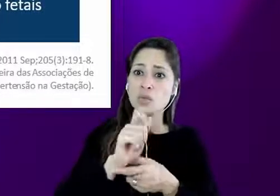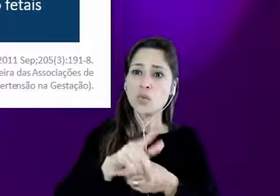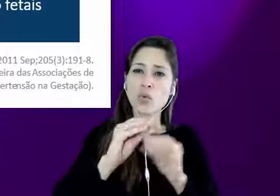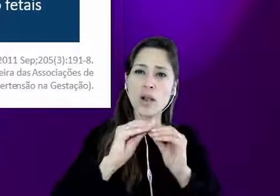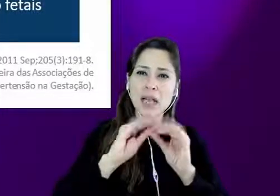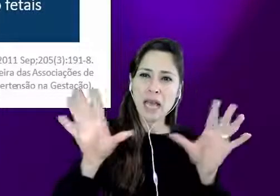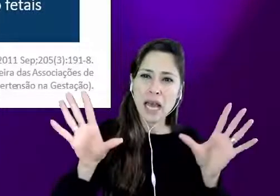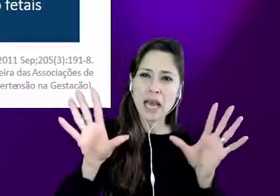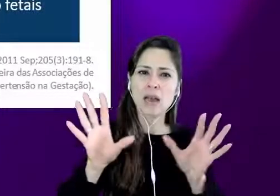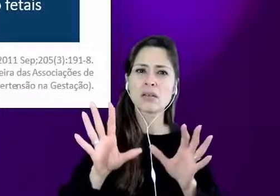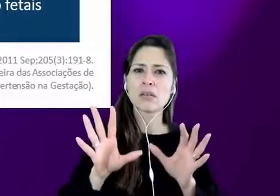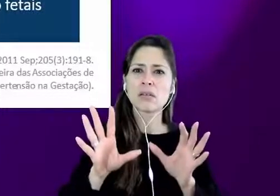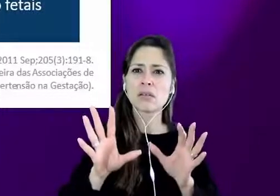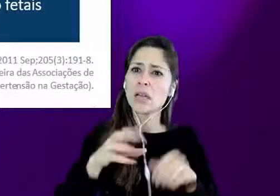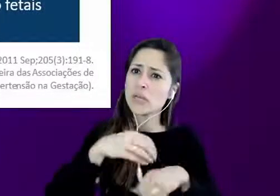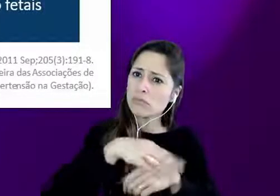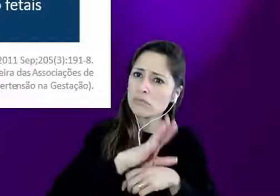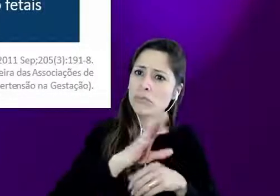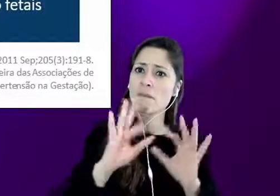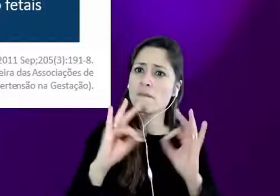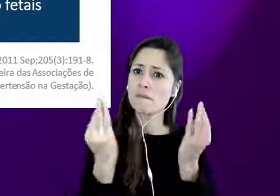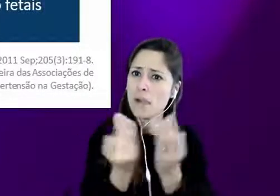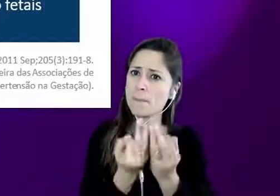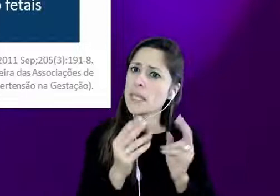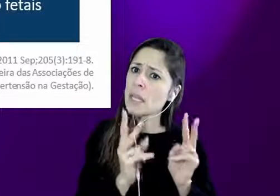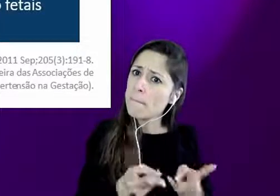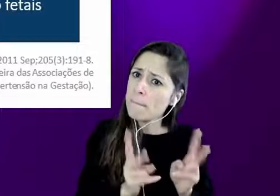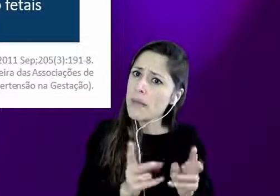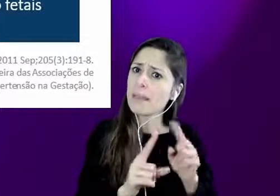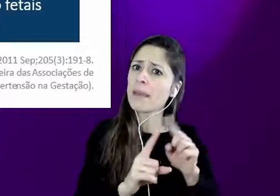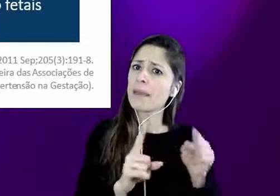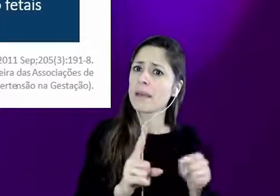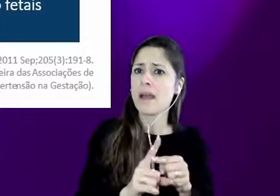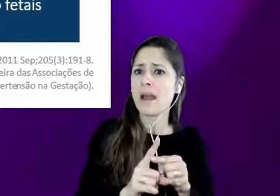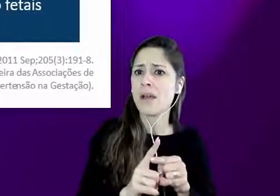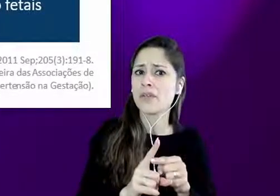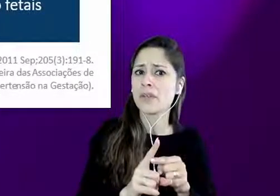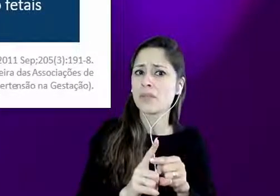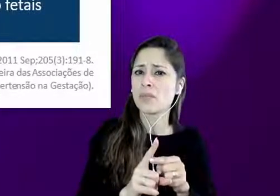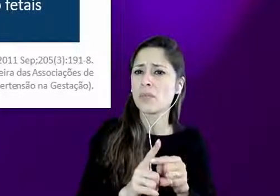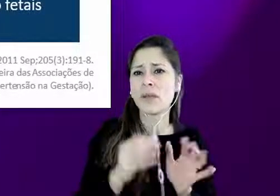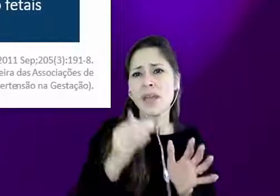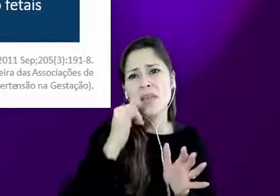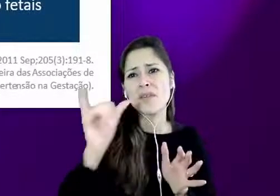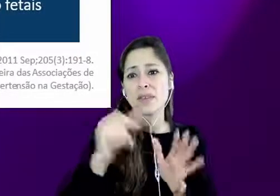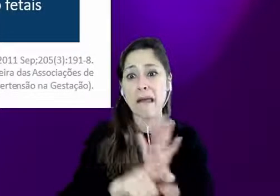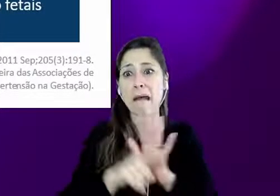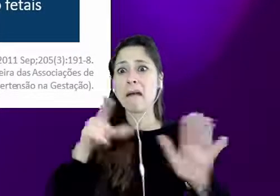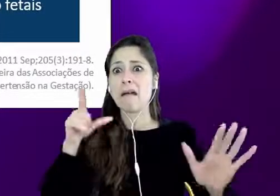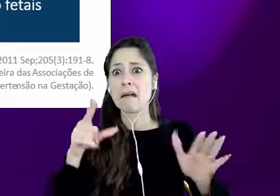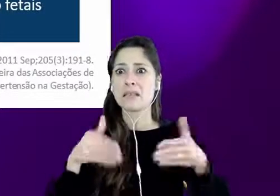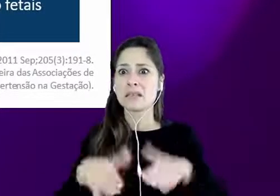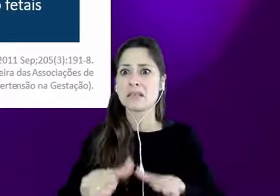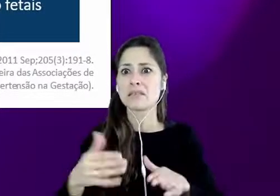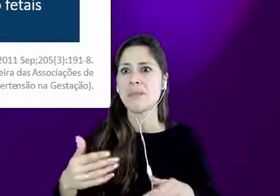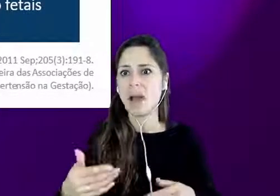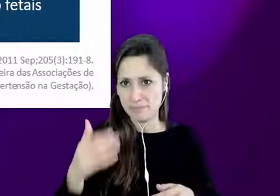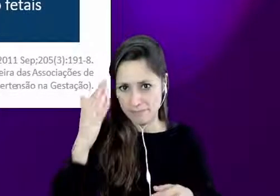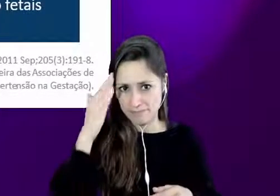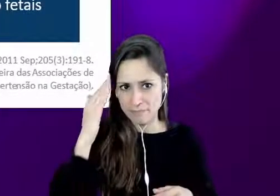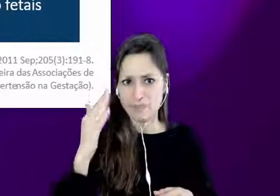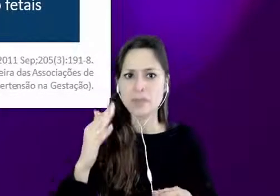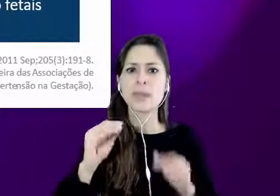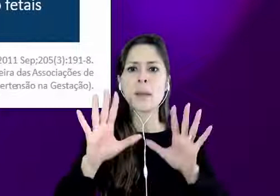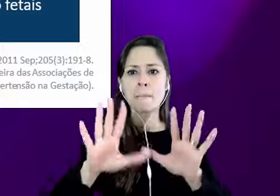benefícios de manter a gravidez, já que o dano perinatal é praticamente certo, inclusive com óbito. Mas é importante lembrar que,